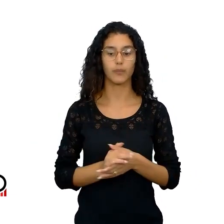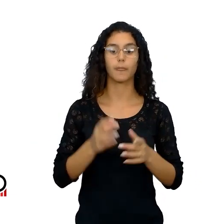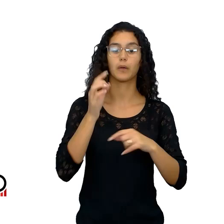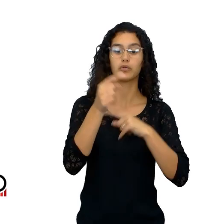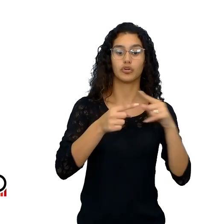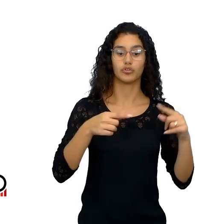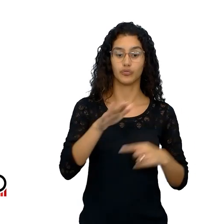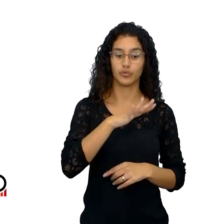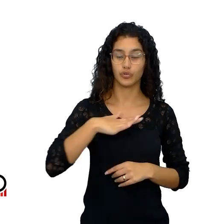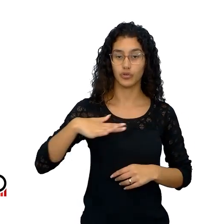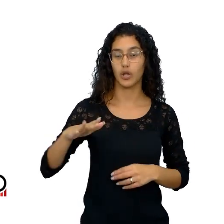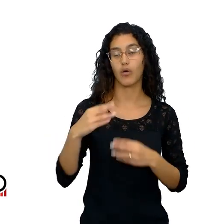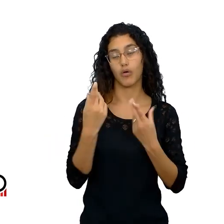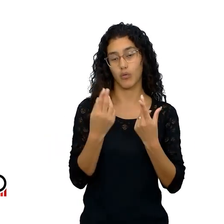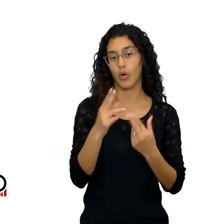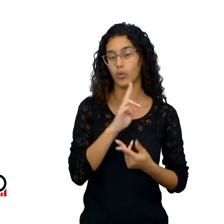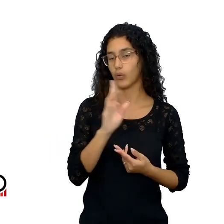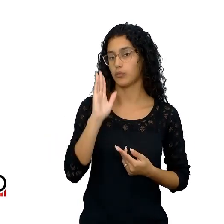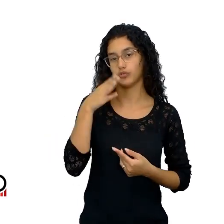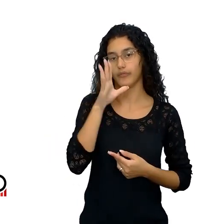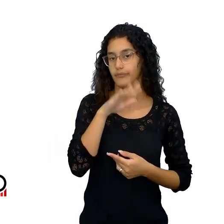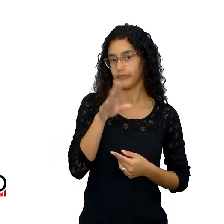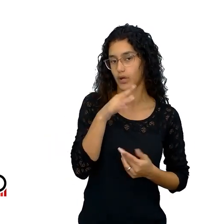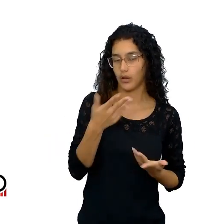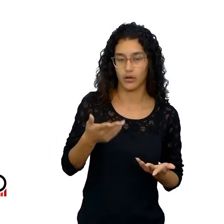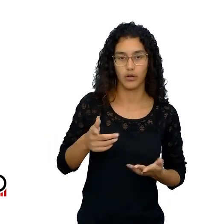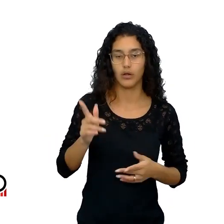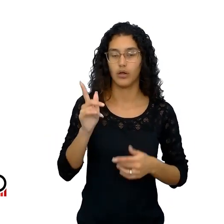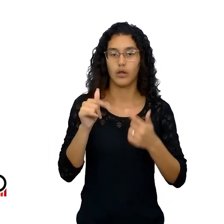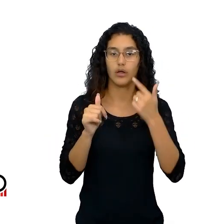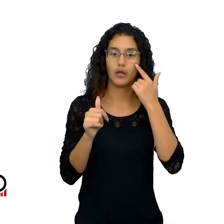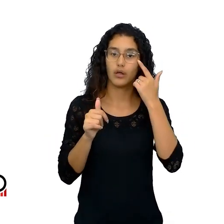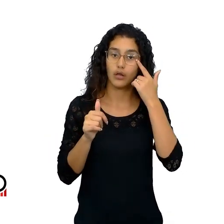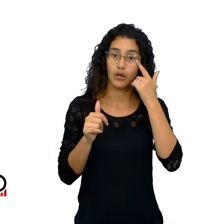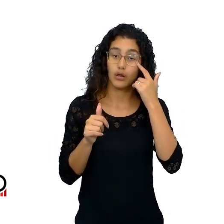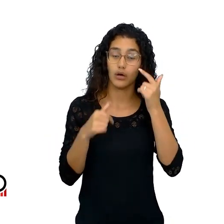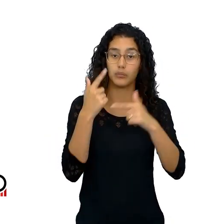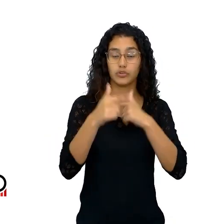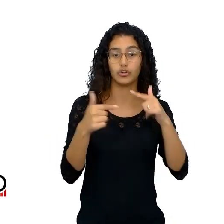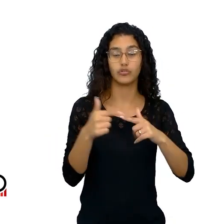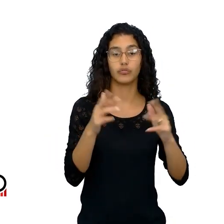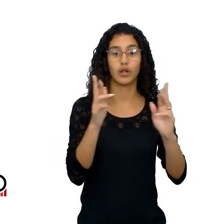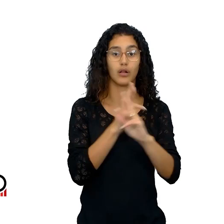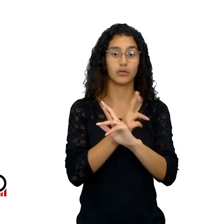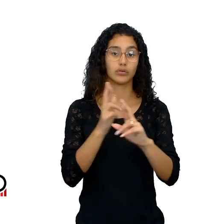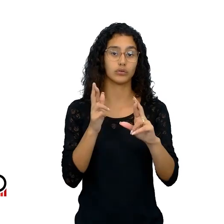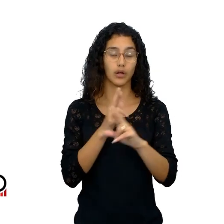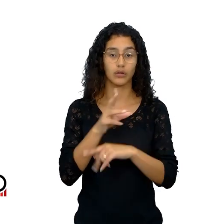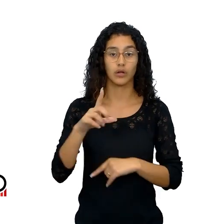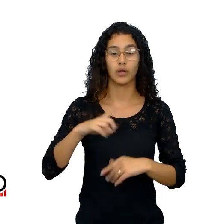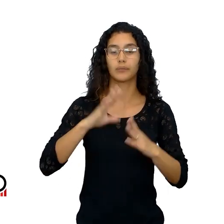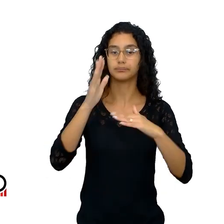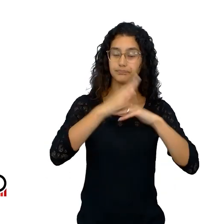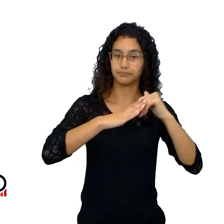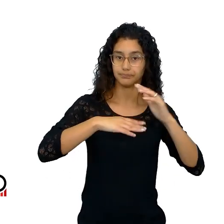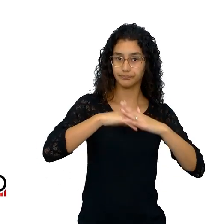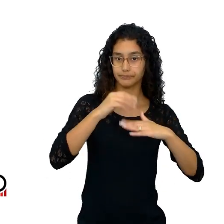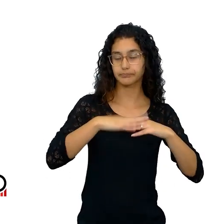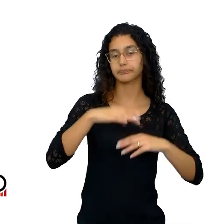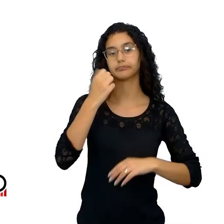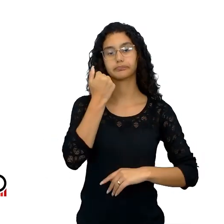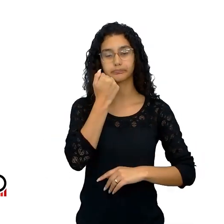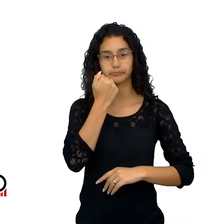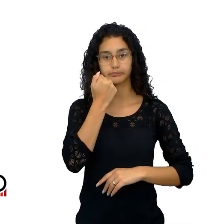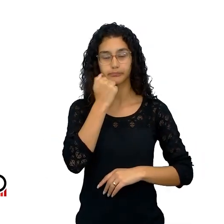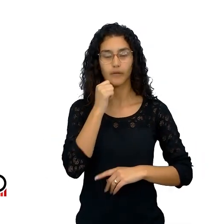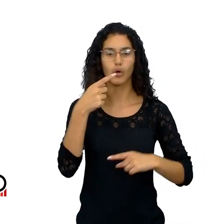objetivos gerais, como o próprio nome já diz, são objetivos que estão relacionados aí às habilidades essenciais,